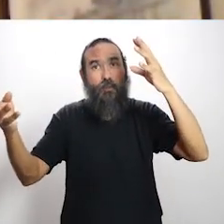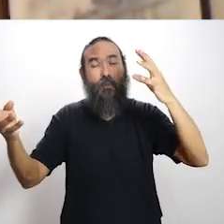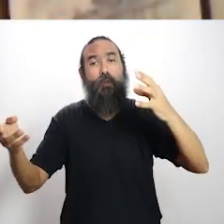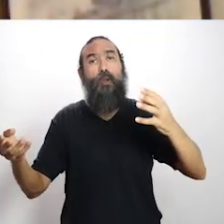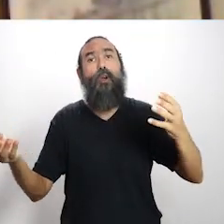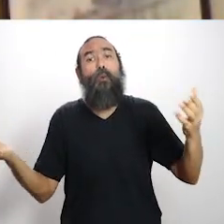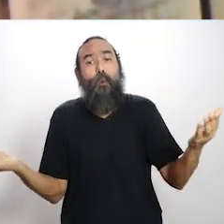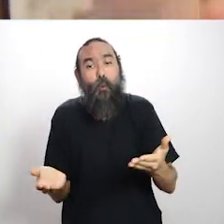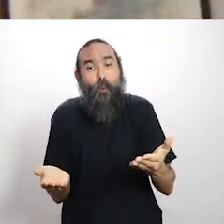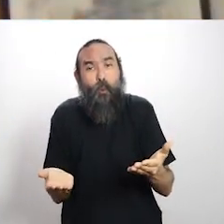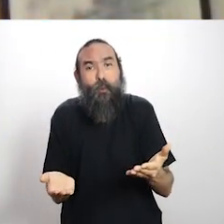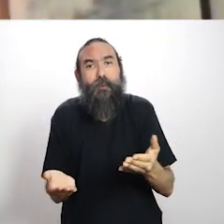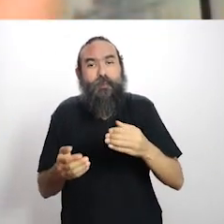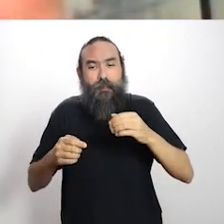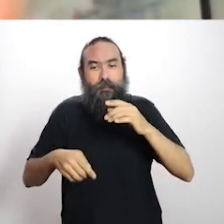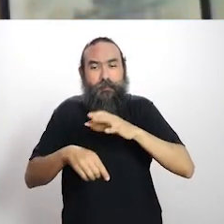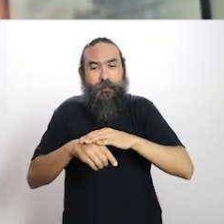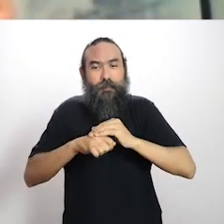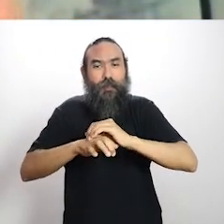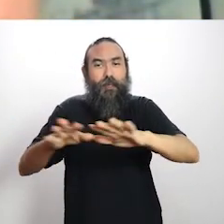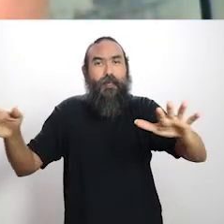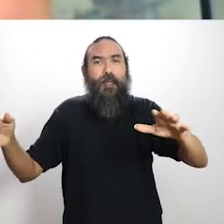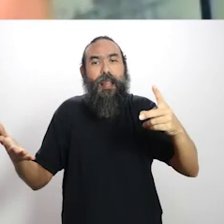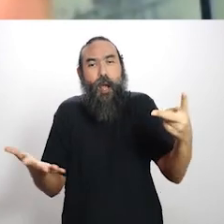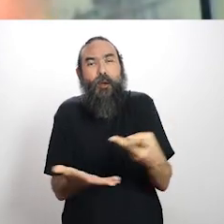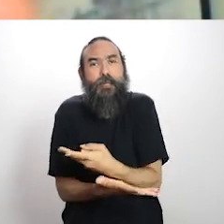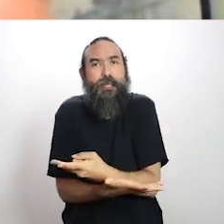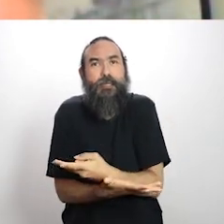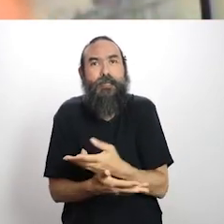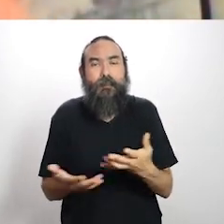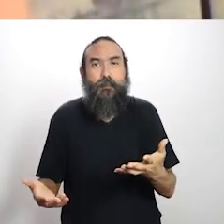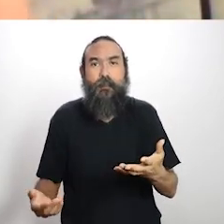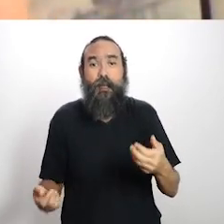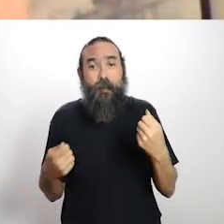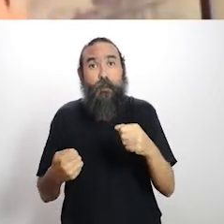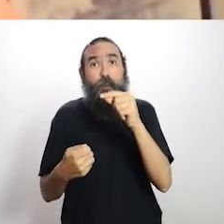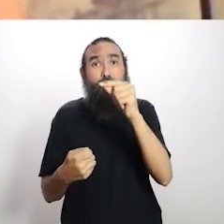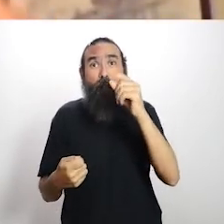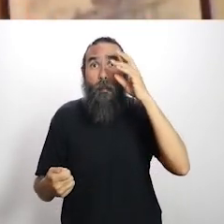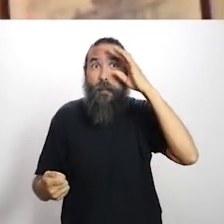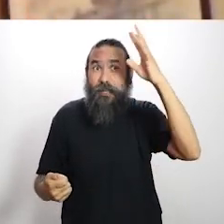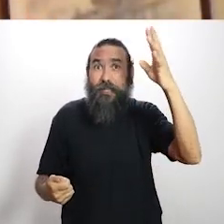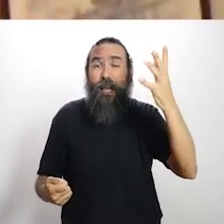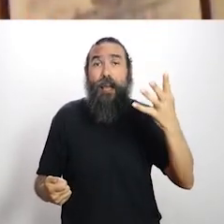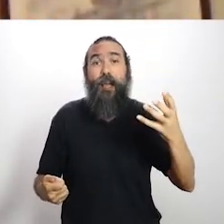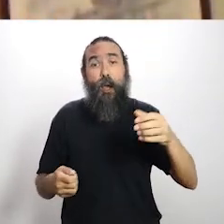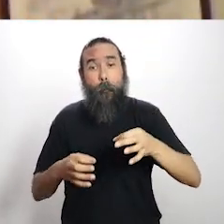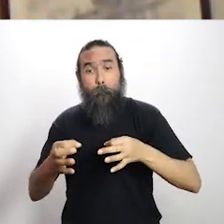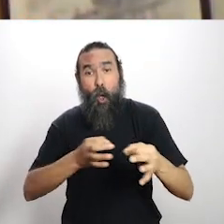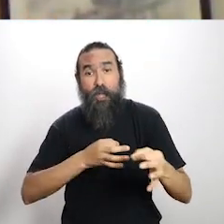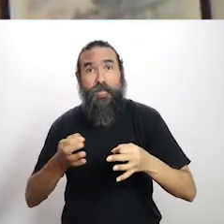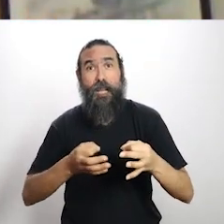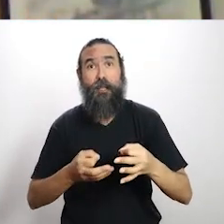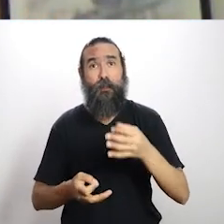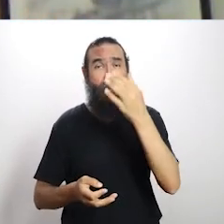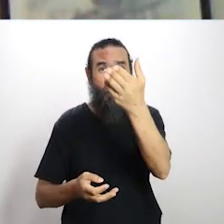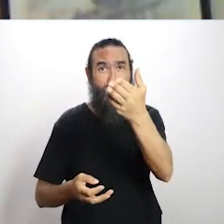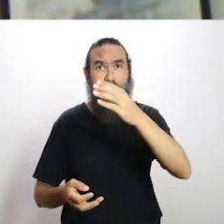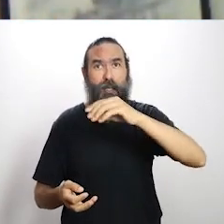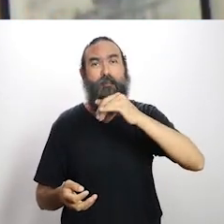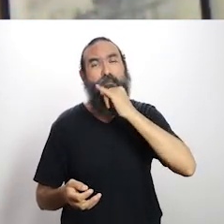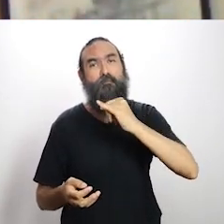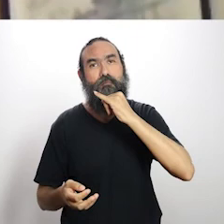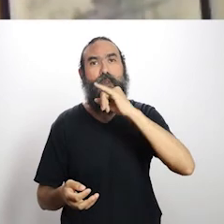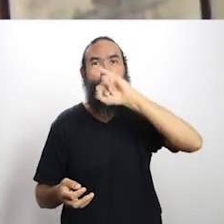educação né e tem no item 3 e aí eu termino há uma outra modalidade que é uma